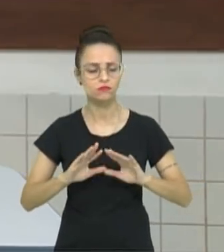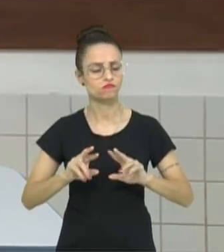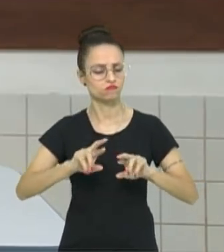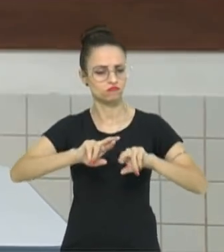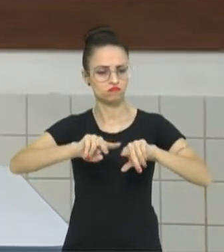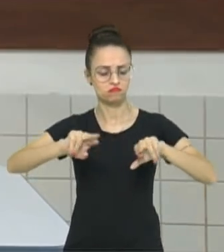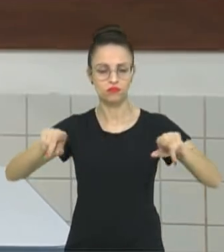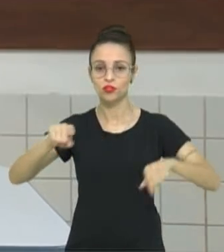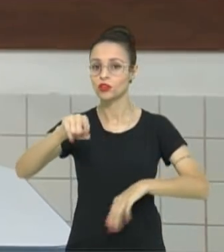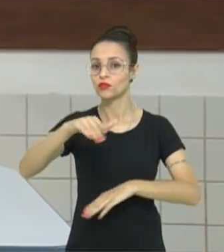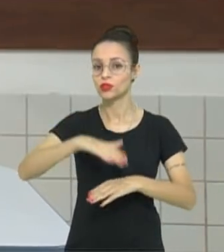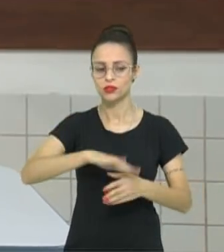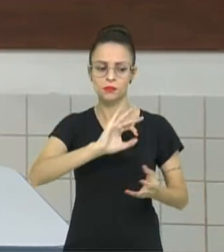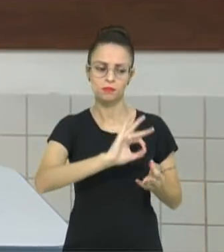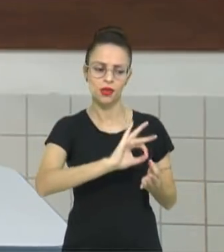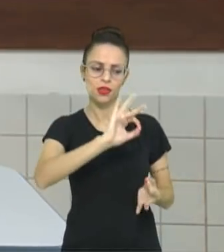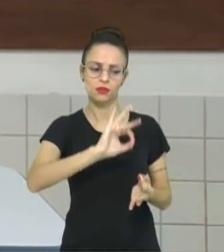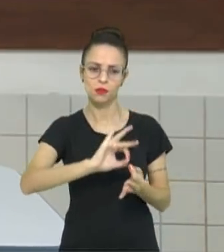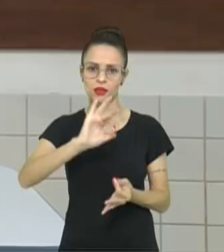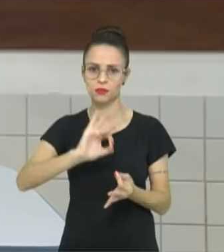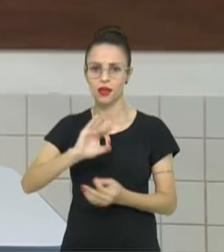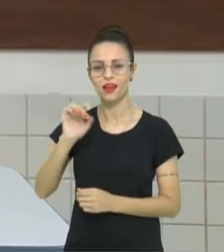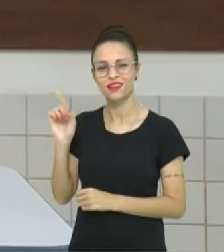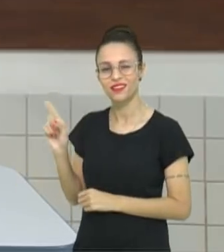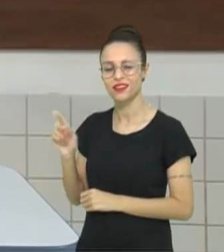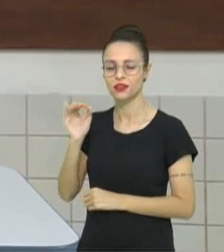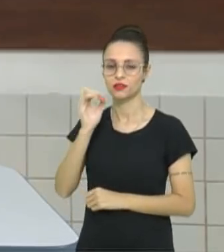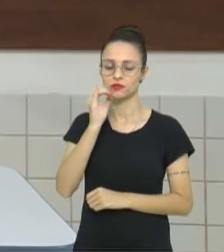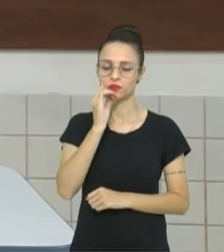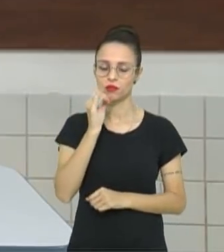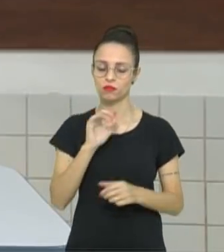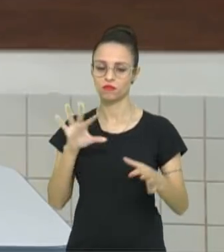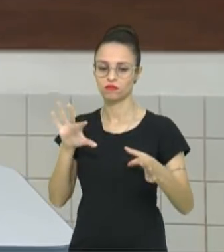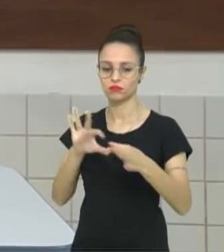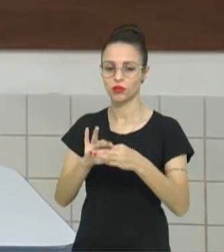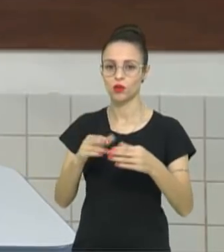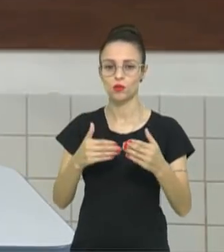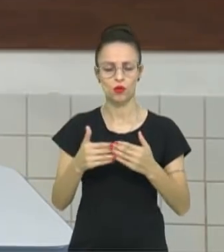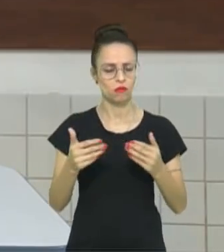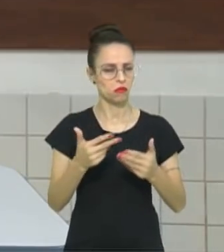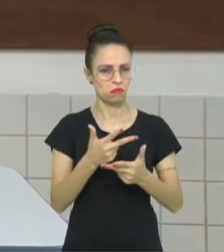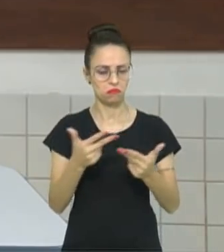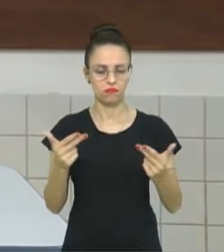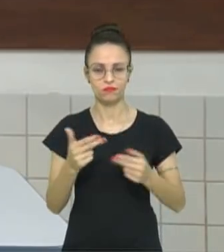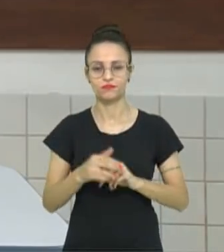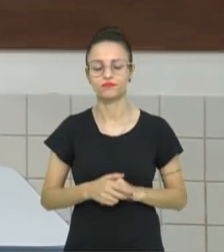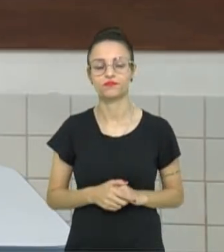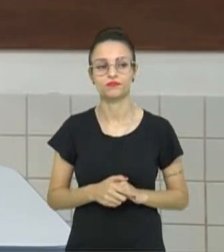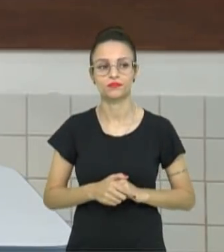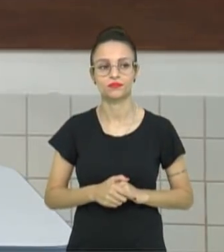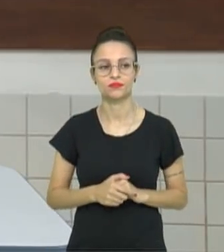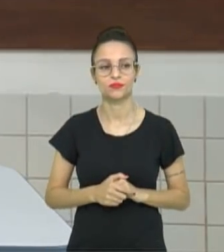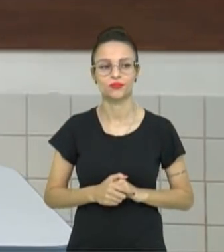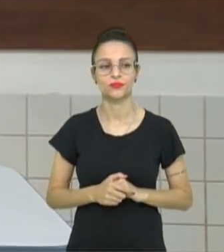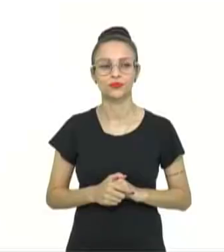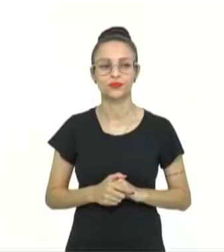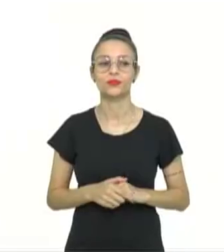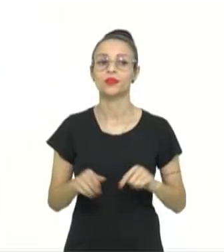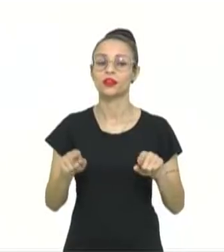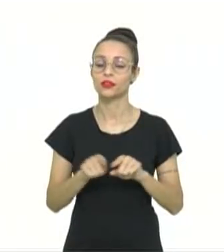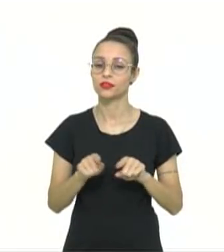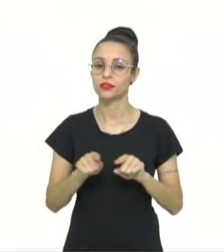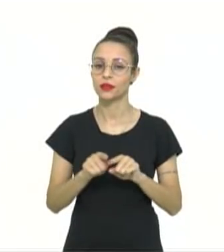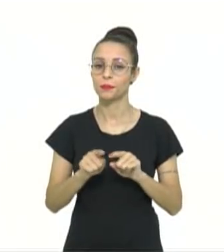enfim, né? Você pode, aqui são exemplos que a gente pode aplicar em qualquer um. Aqui também ele fala, né, da distância